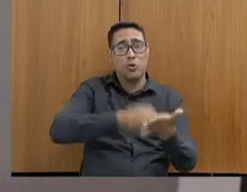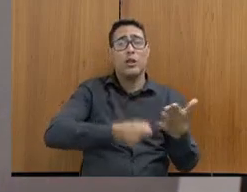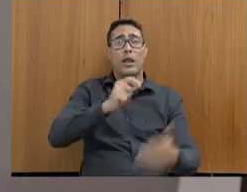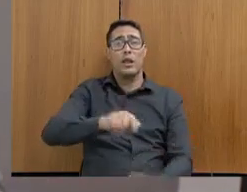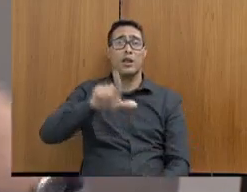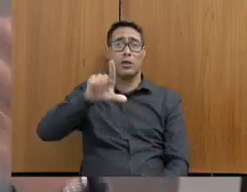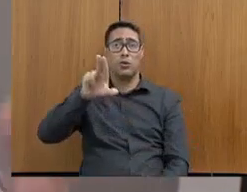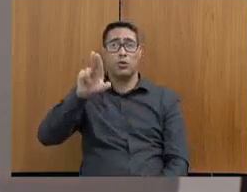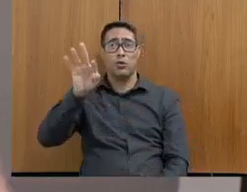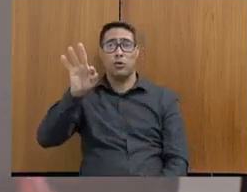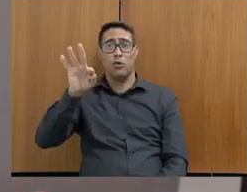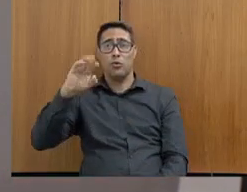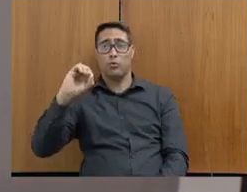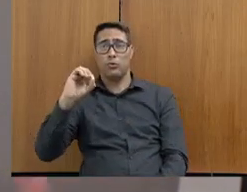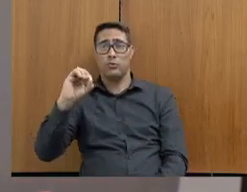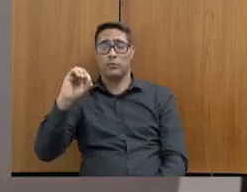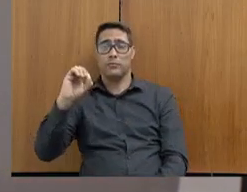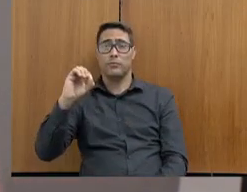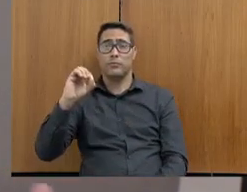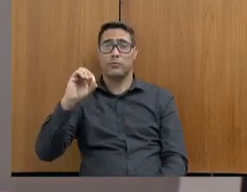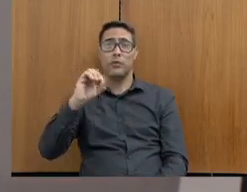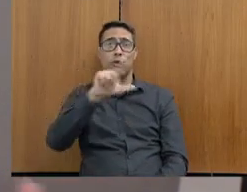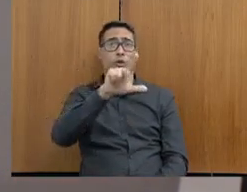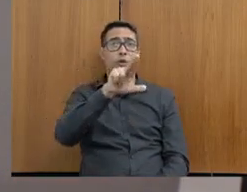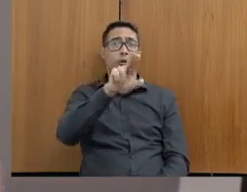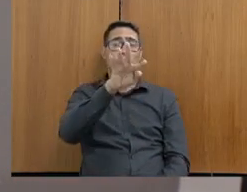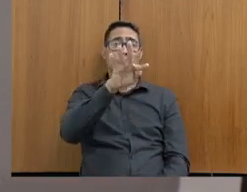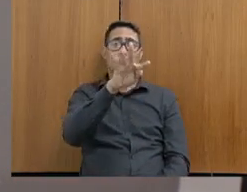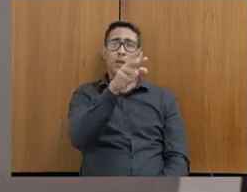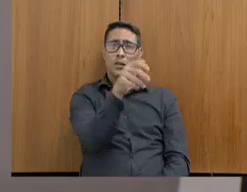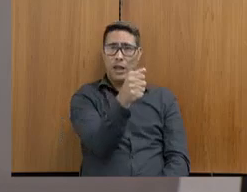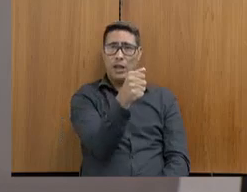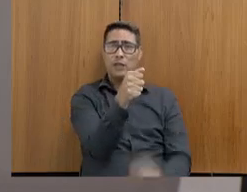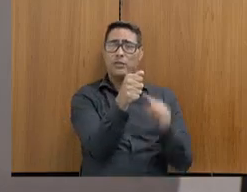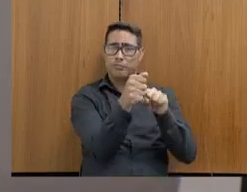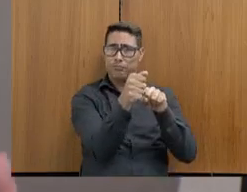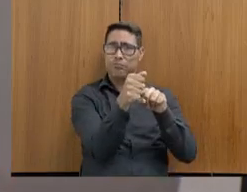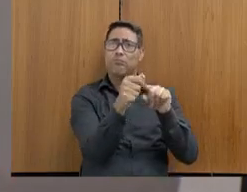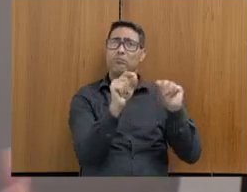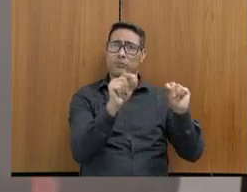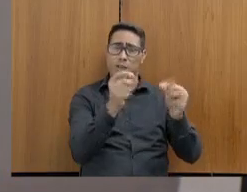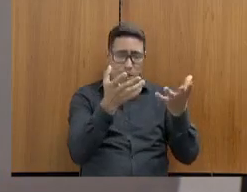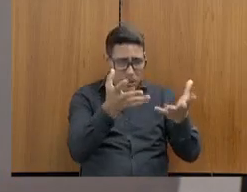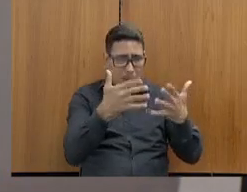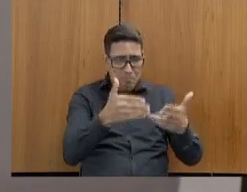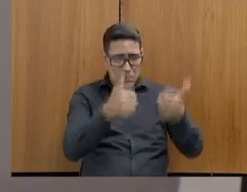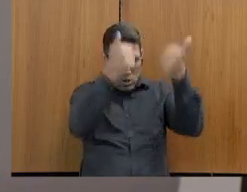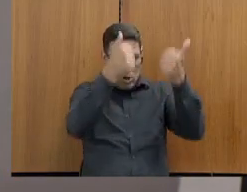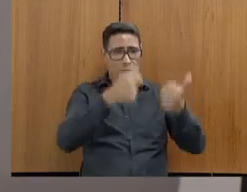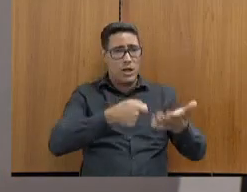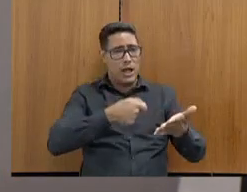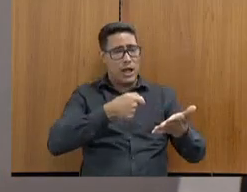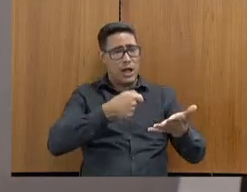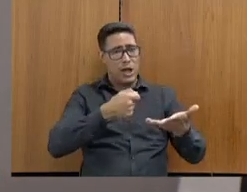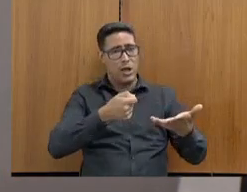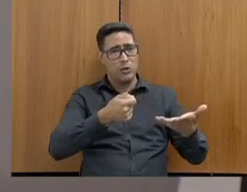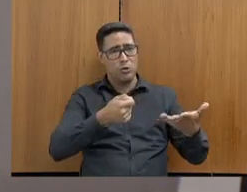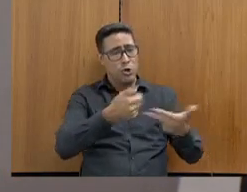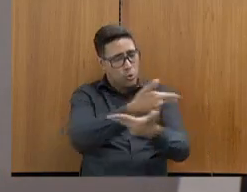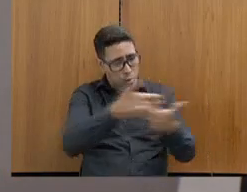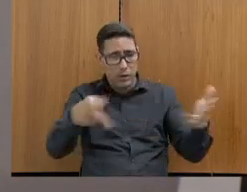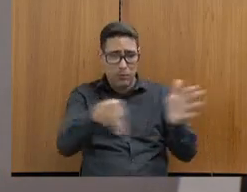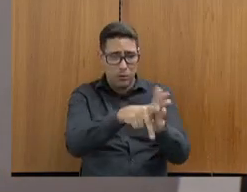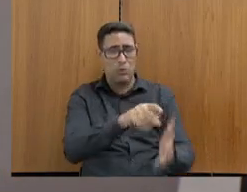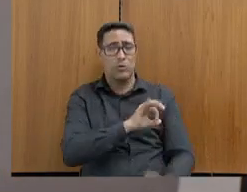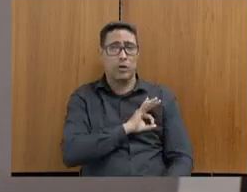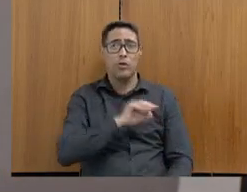né luta é por termos sempre né é o melhor atendimento ao nosso policial e luto pelas